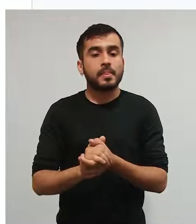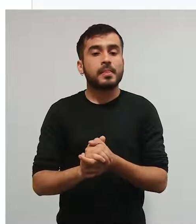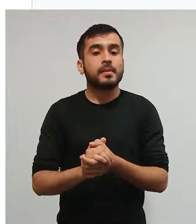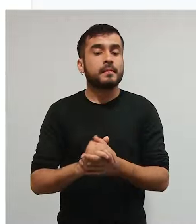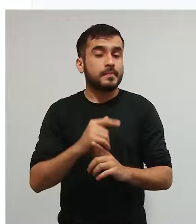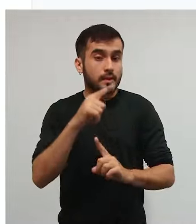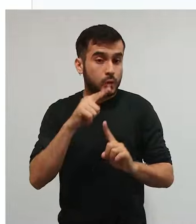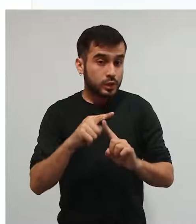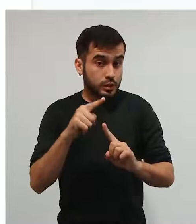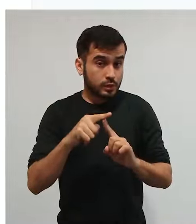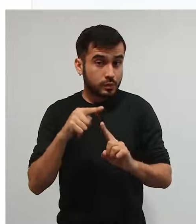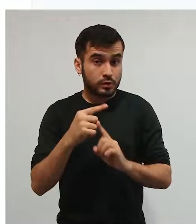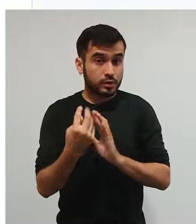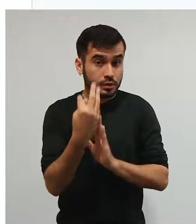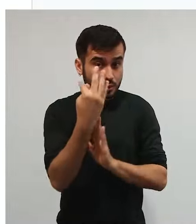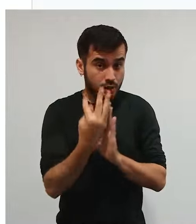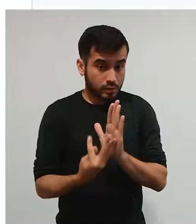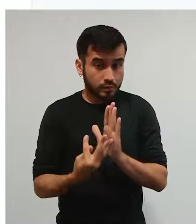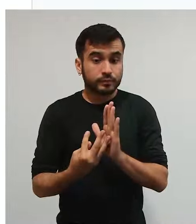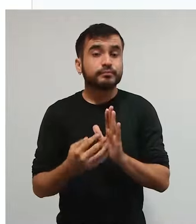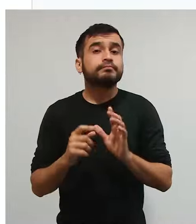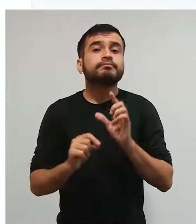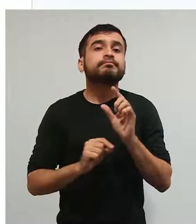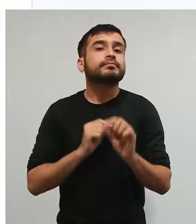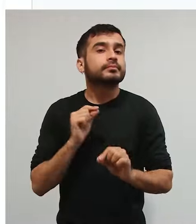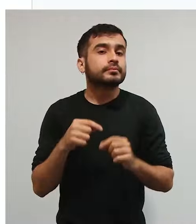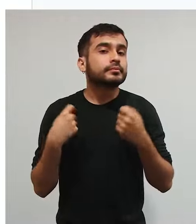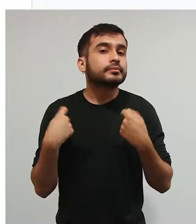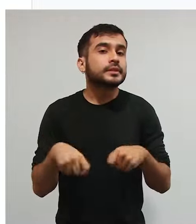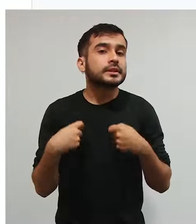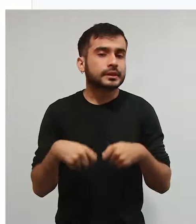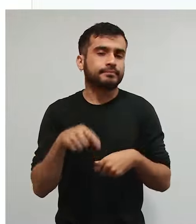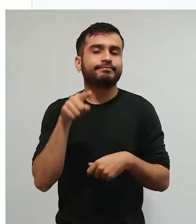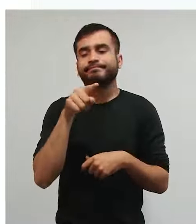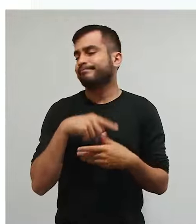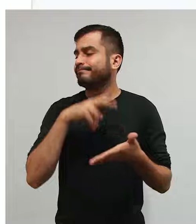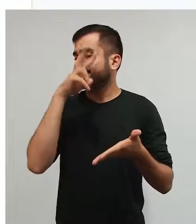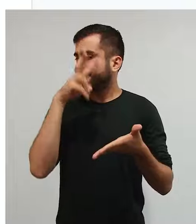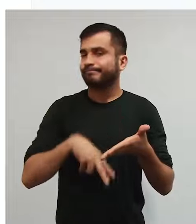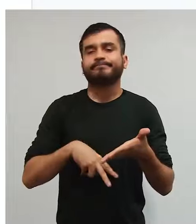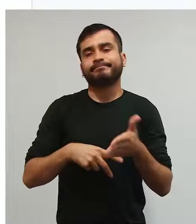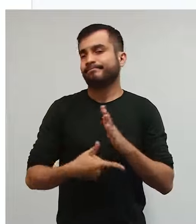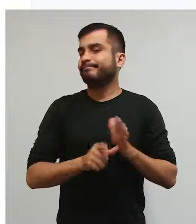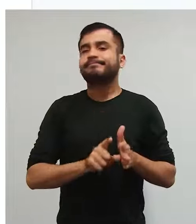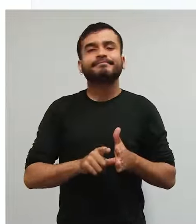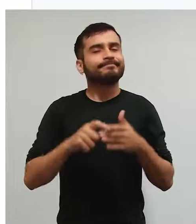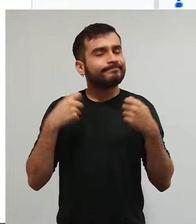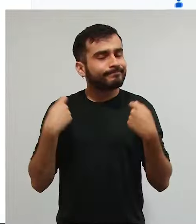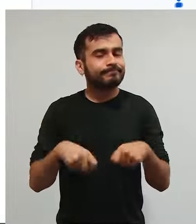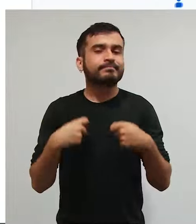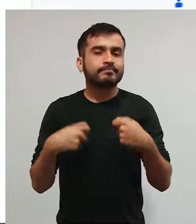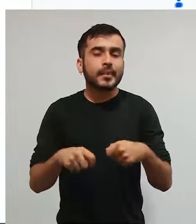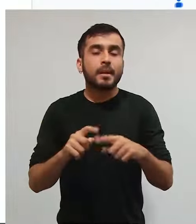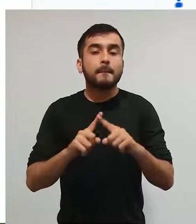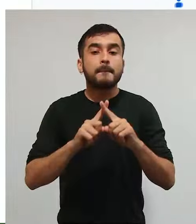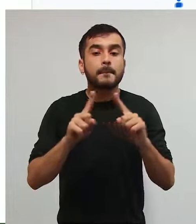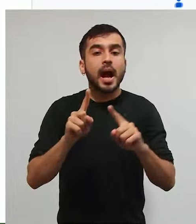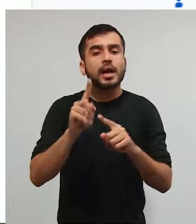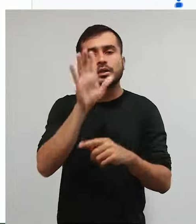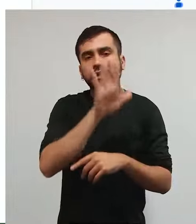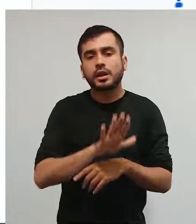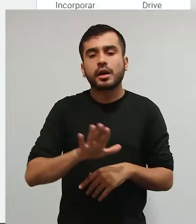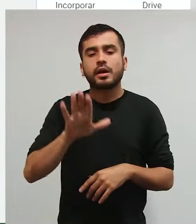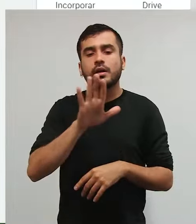a teoria com o seu discurso, tá? Com a sua redação. Então, para a gente fazer esse tipo de